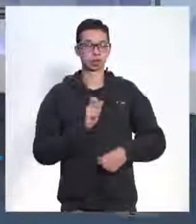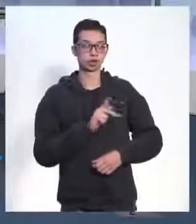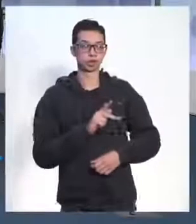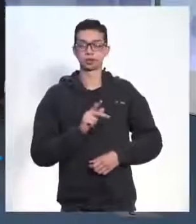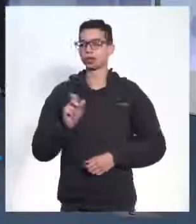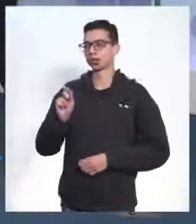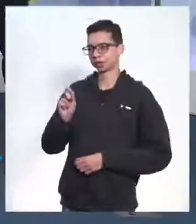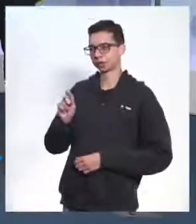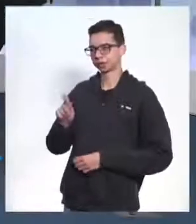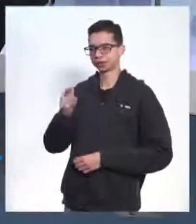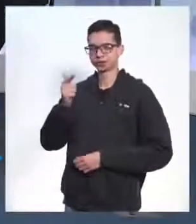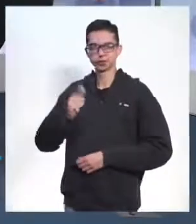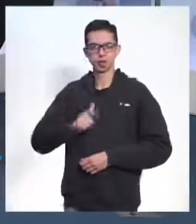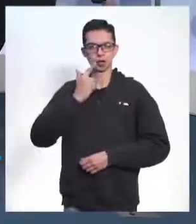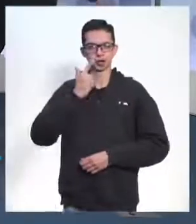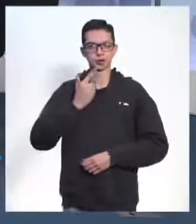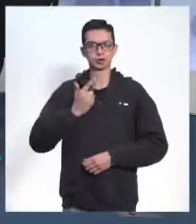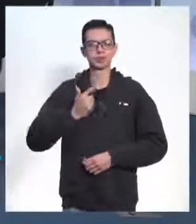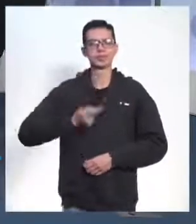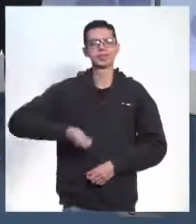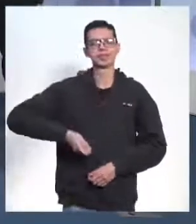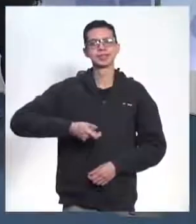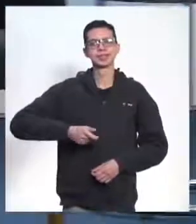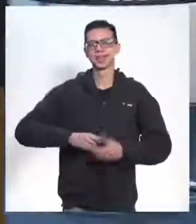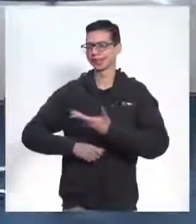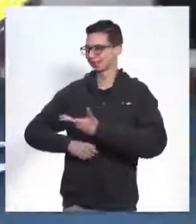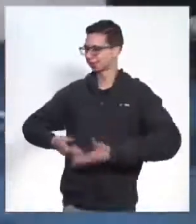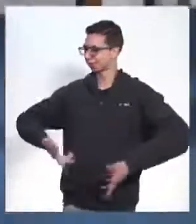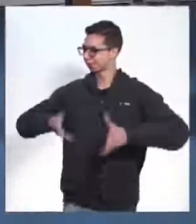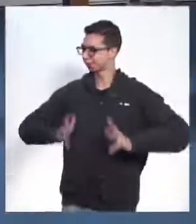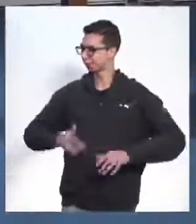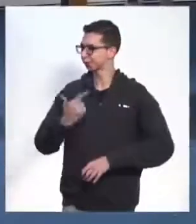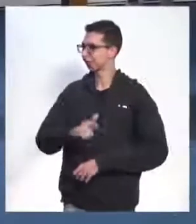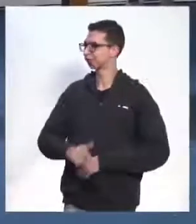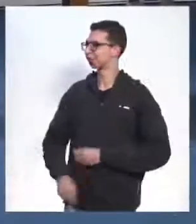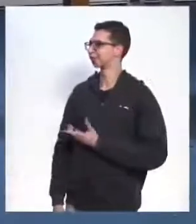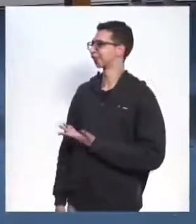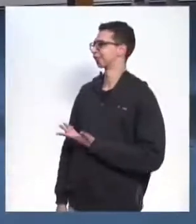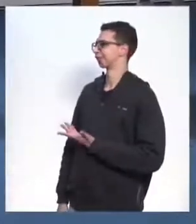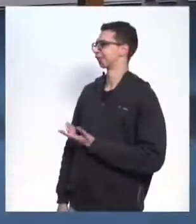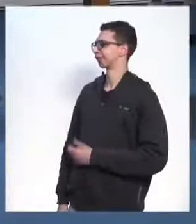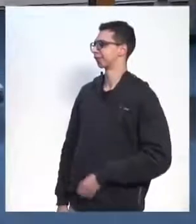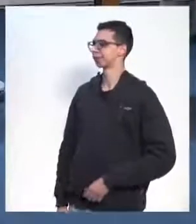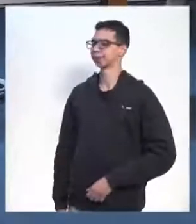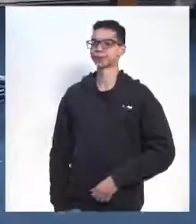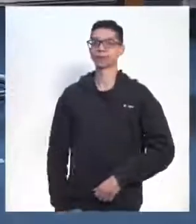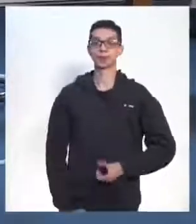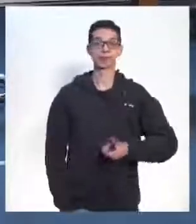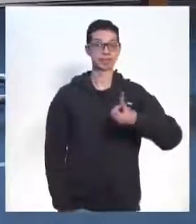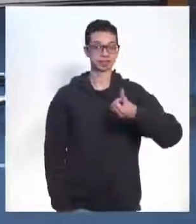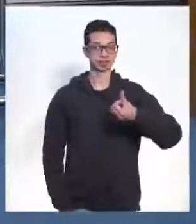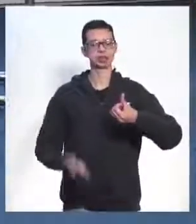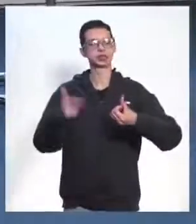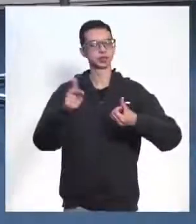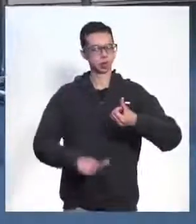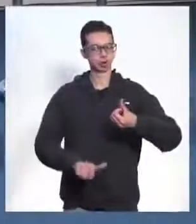de novo, né? Vou colocar aqui o dado de novo para encontrar outros 2 números. Ó, saiu 6 de